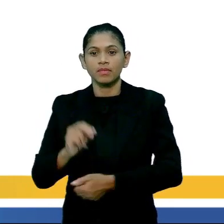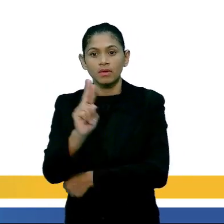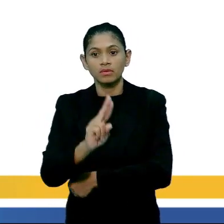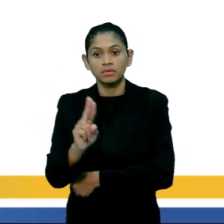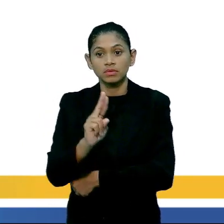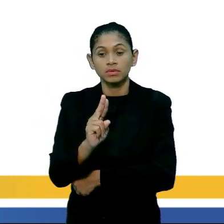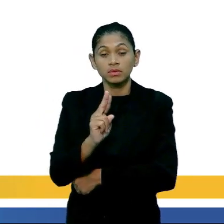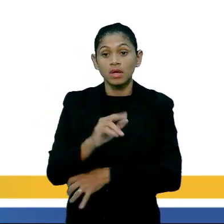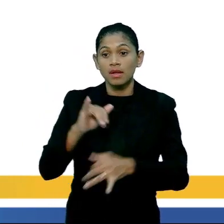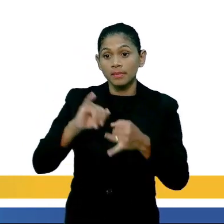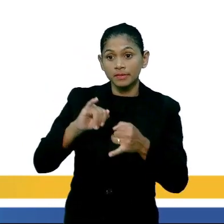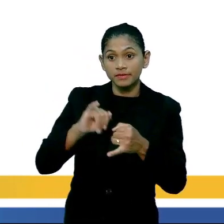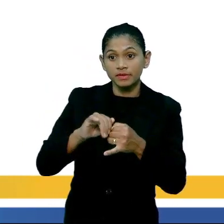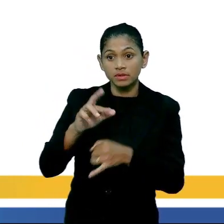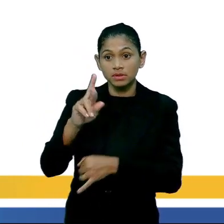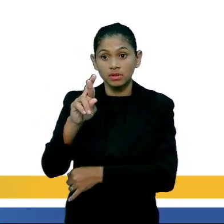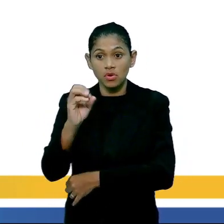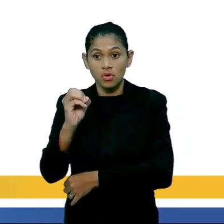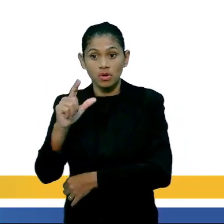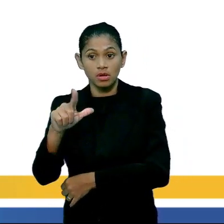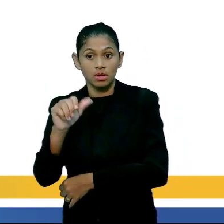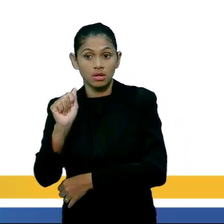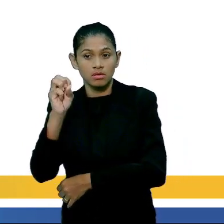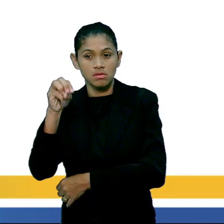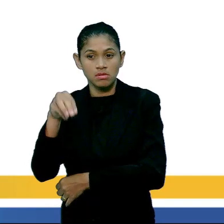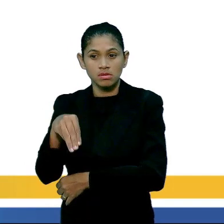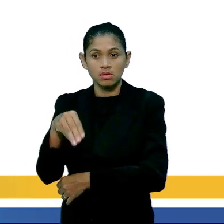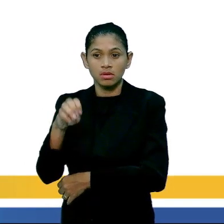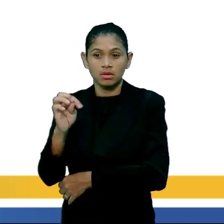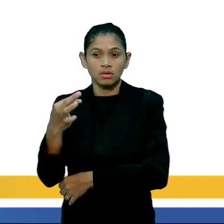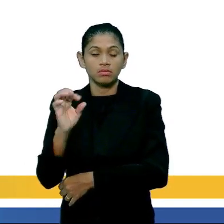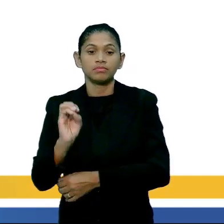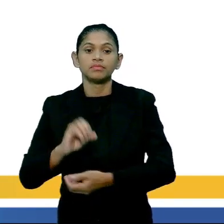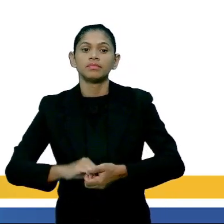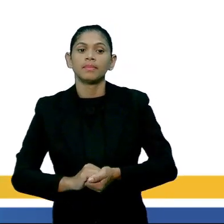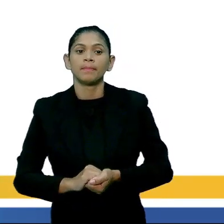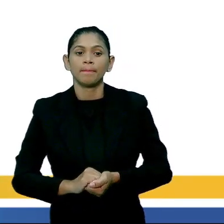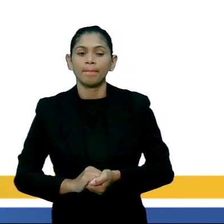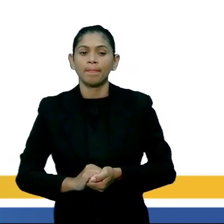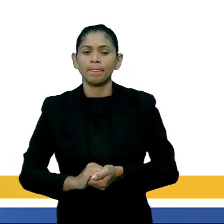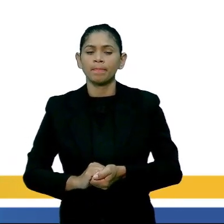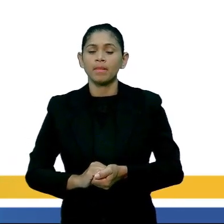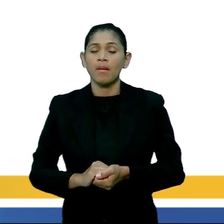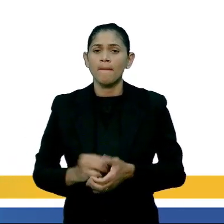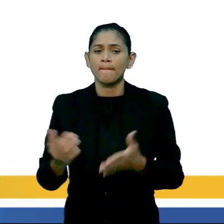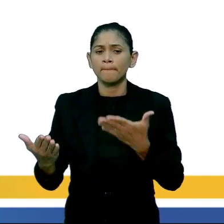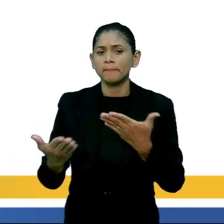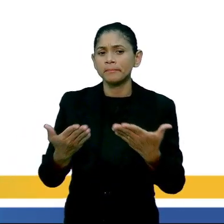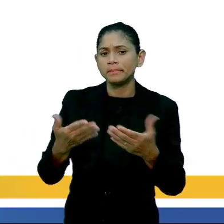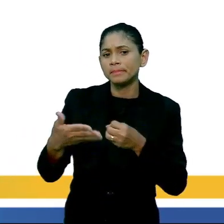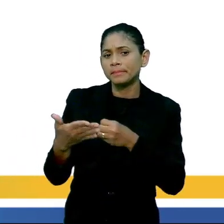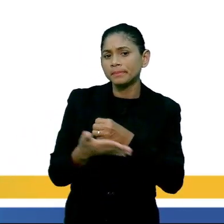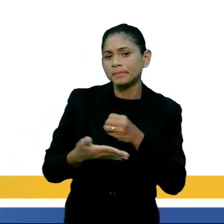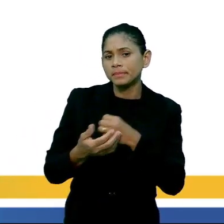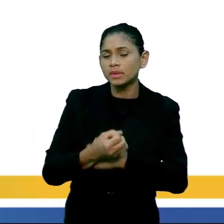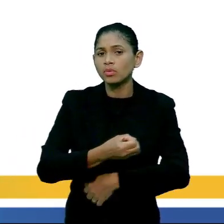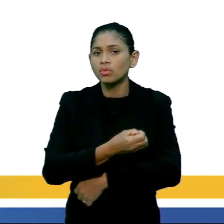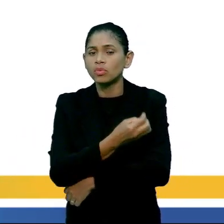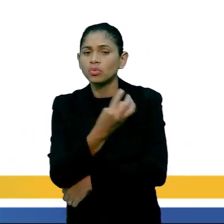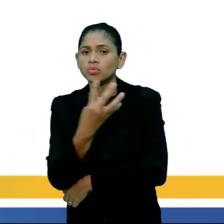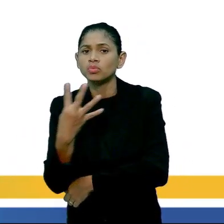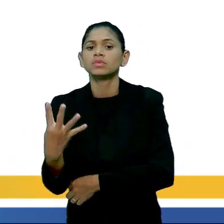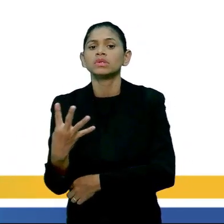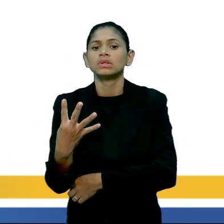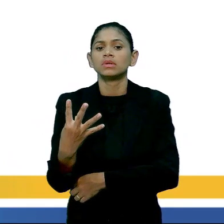quantidade de esferas que poderão ser produzidas a partir de cada uma das peças cilíndricas, admite-se que não ocorre perda de